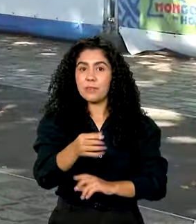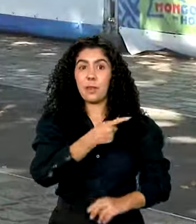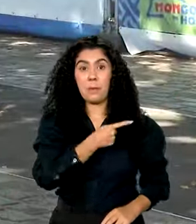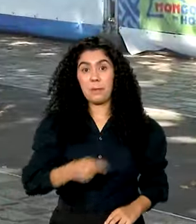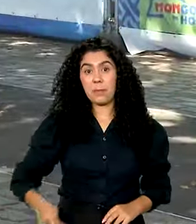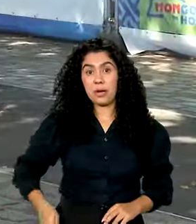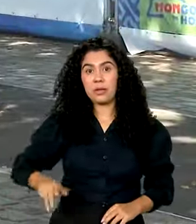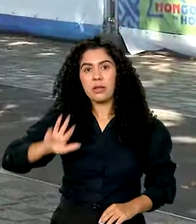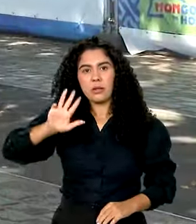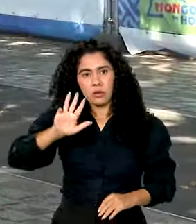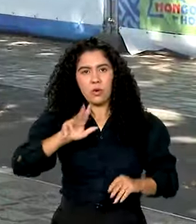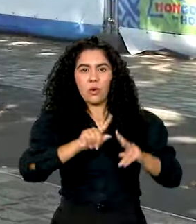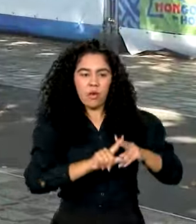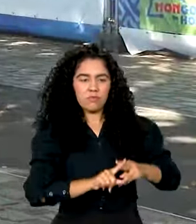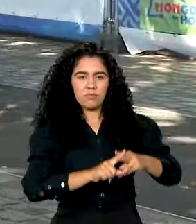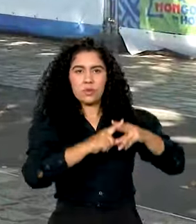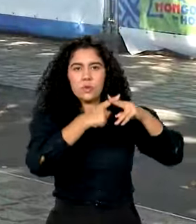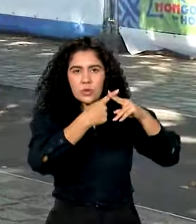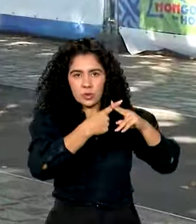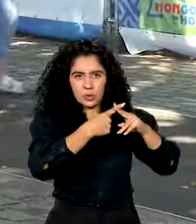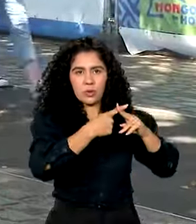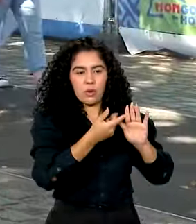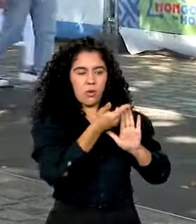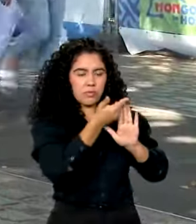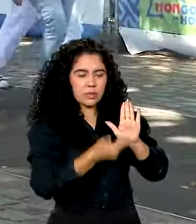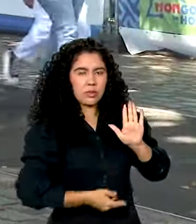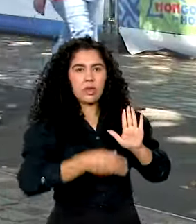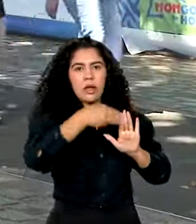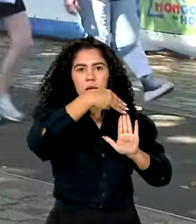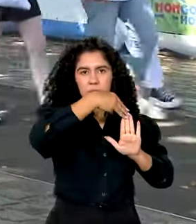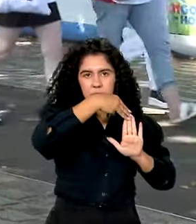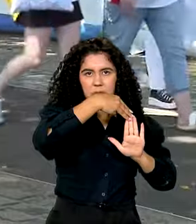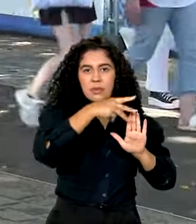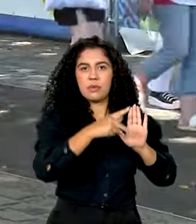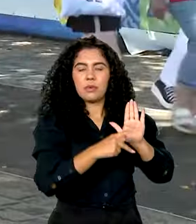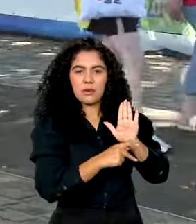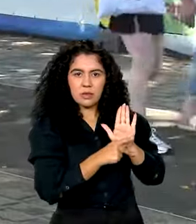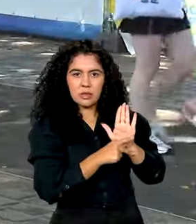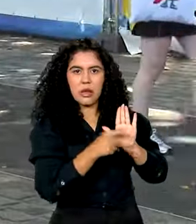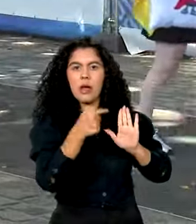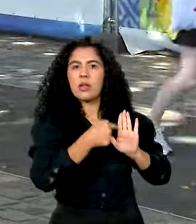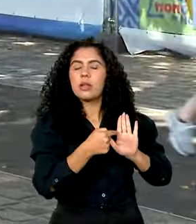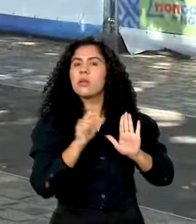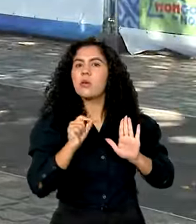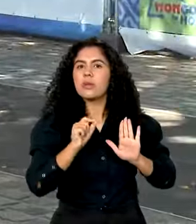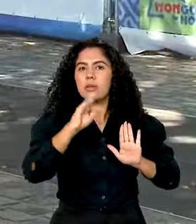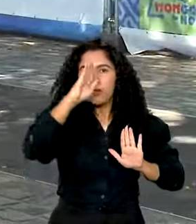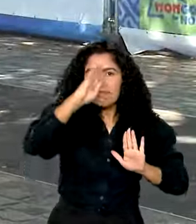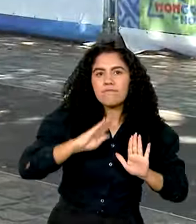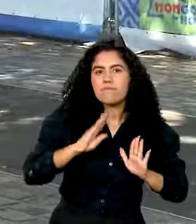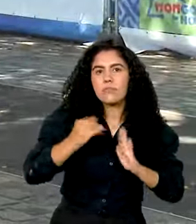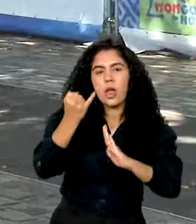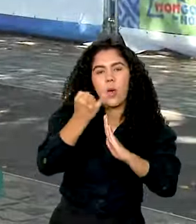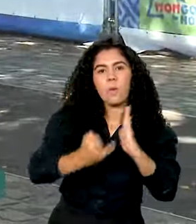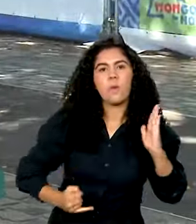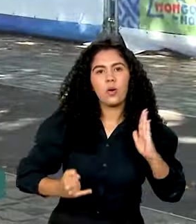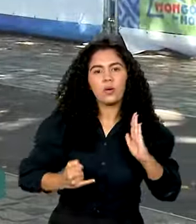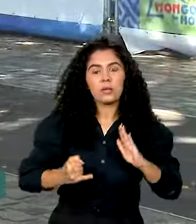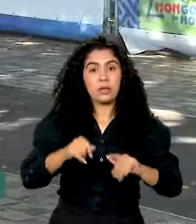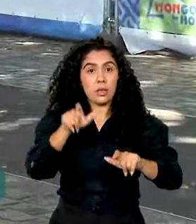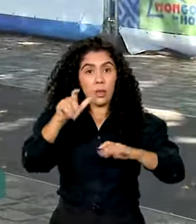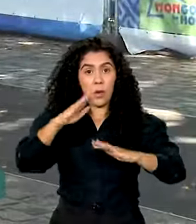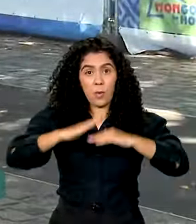presidente Lula editou uma medida provisória que isenta da cobrança do imposto de renda os valores recebidos por